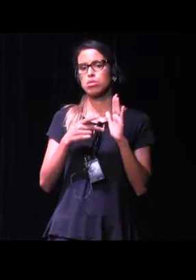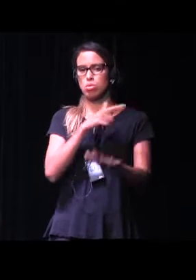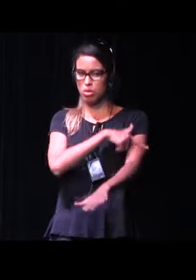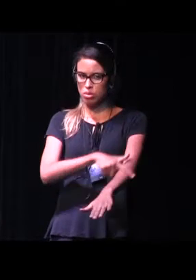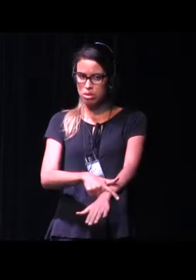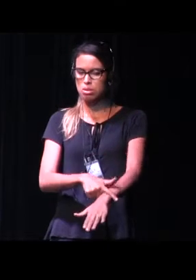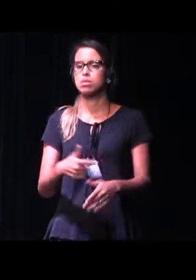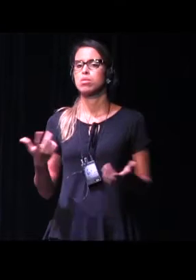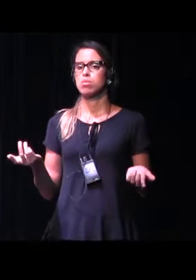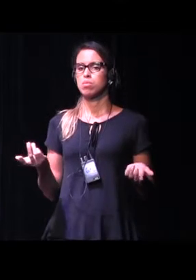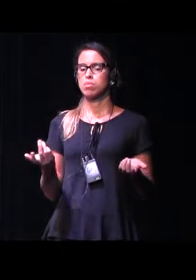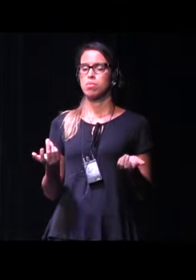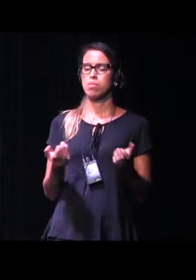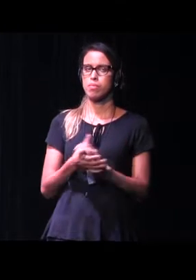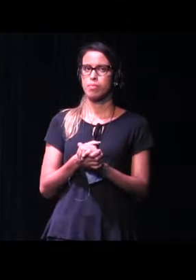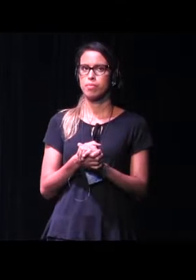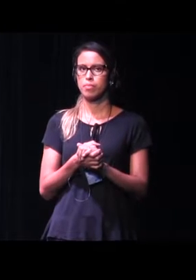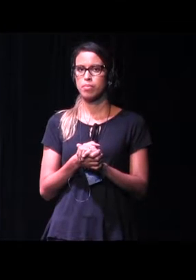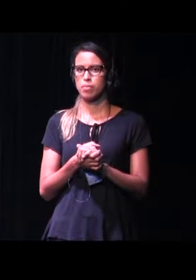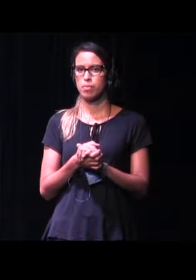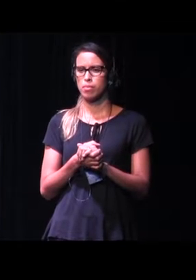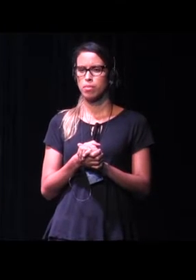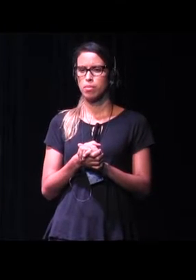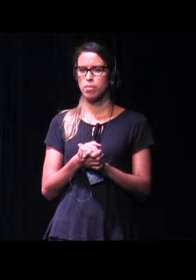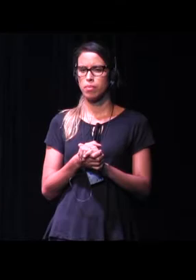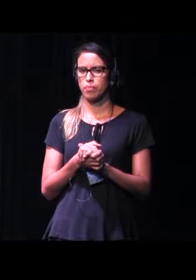No projeto de educação